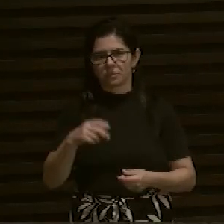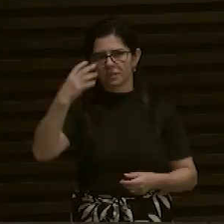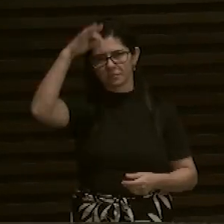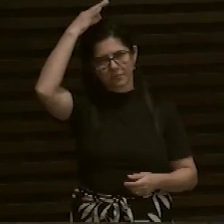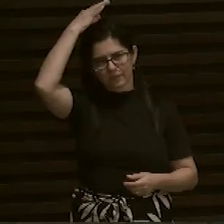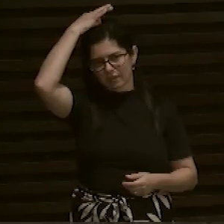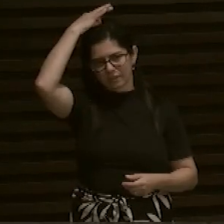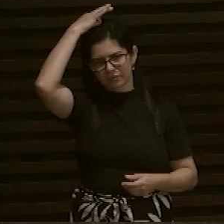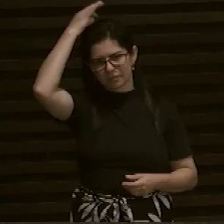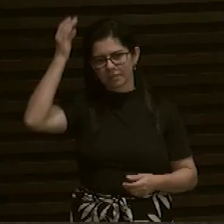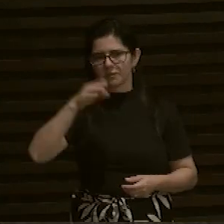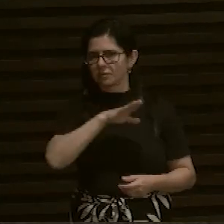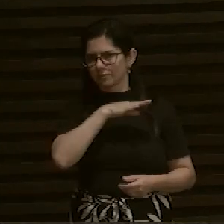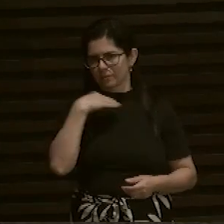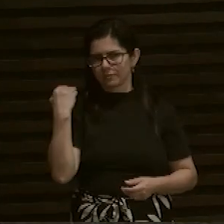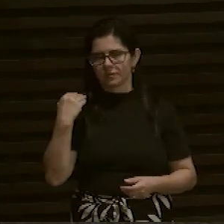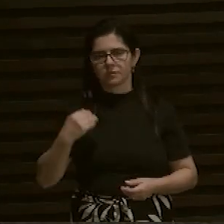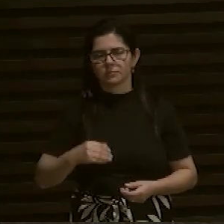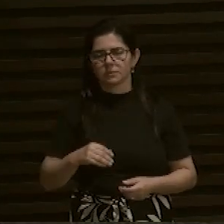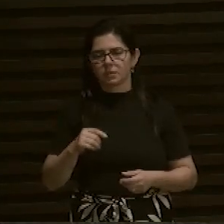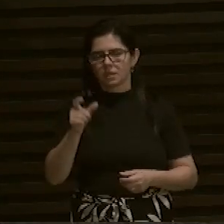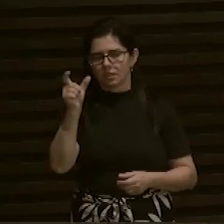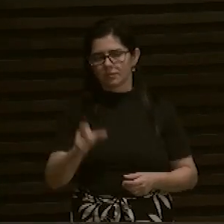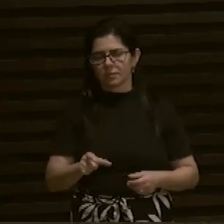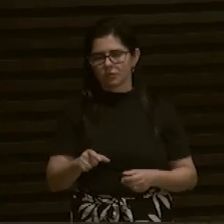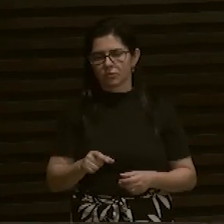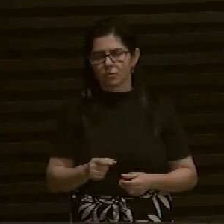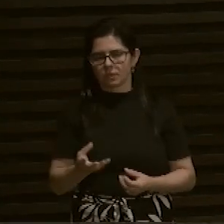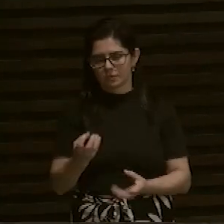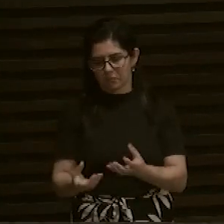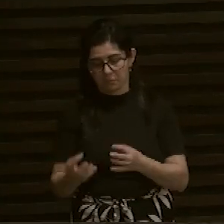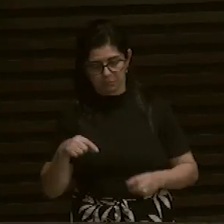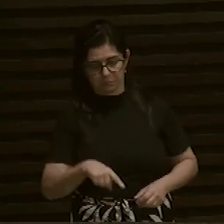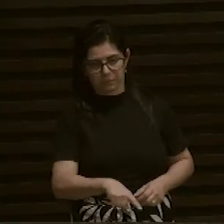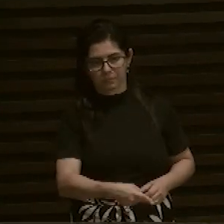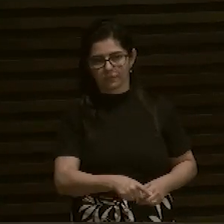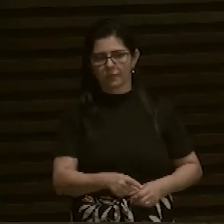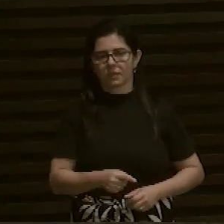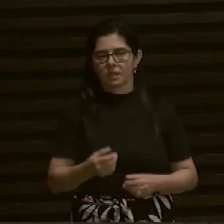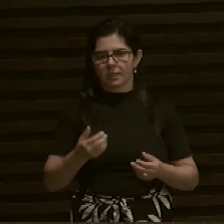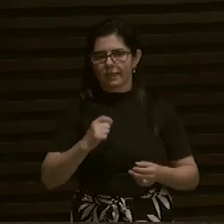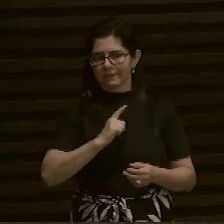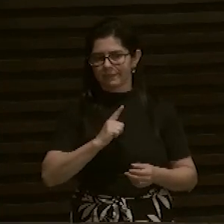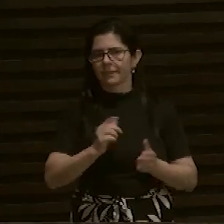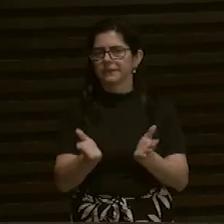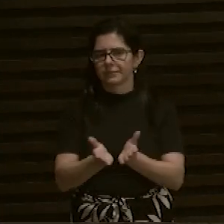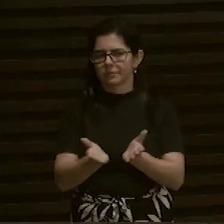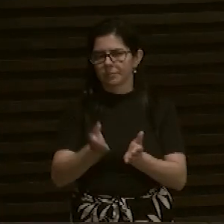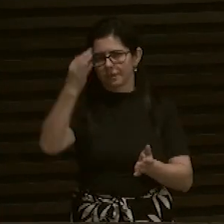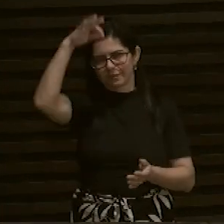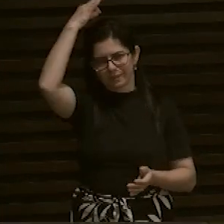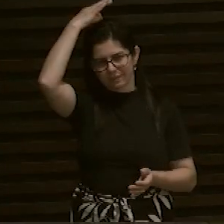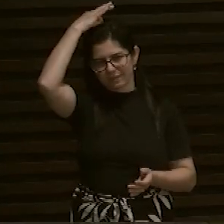caminho direto para o inferno. Aí existe o cristão espiritual, que é o cara que de fato conheceu